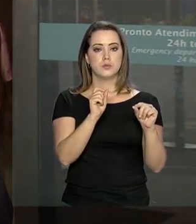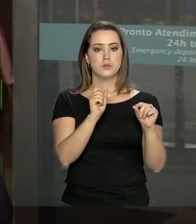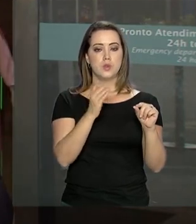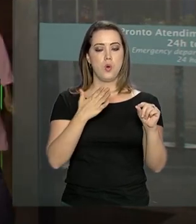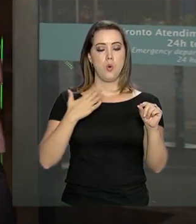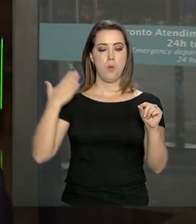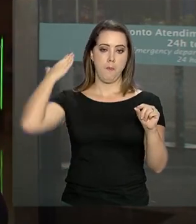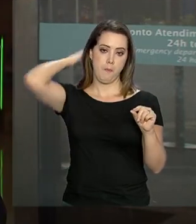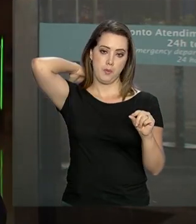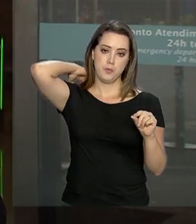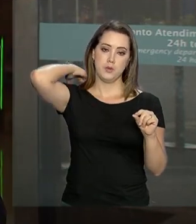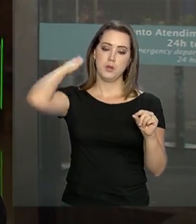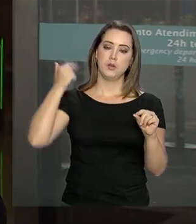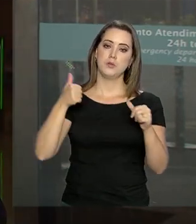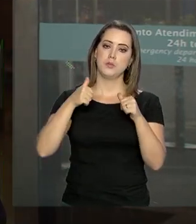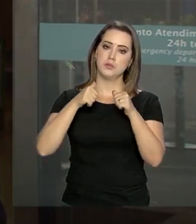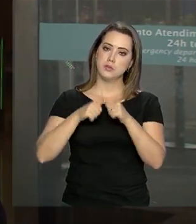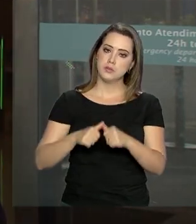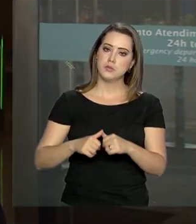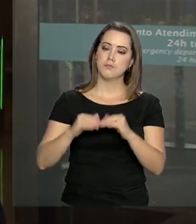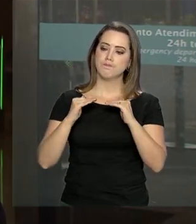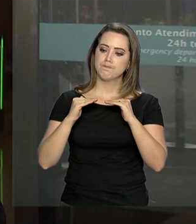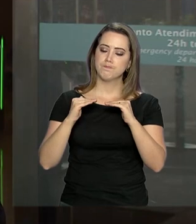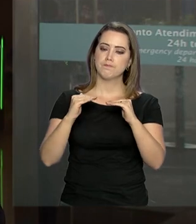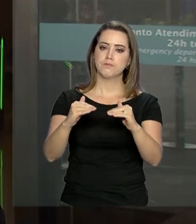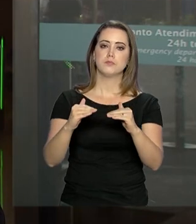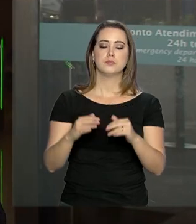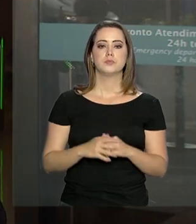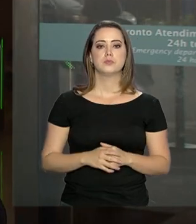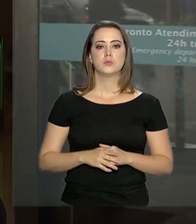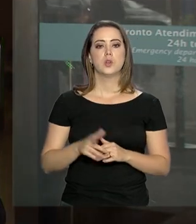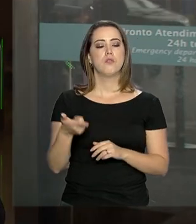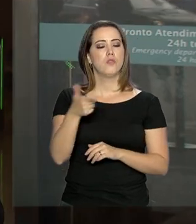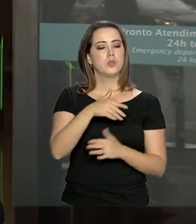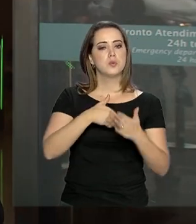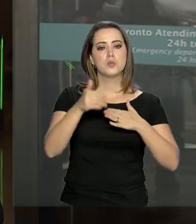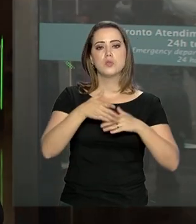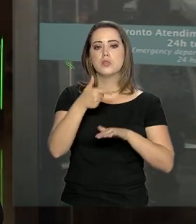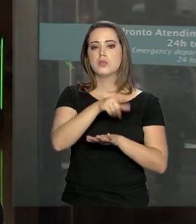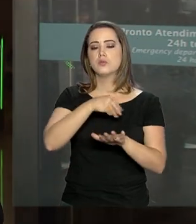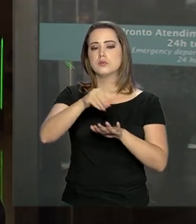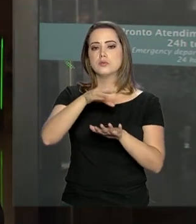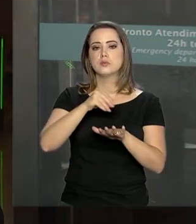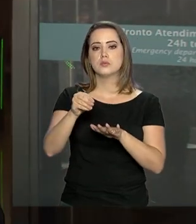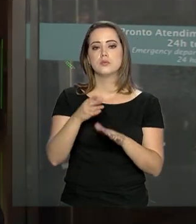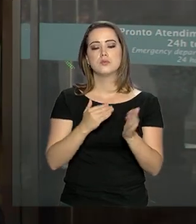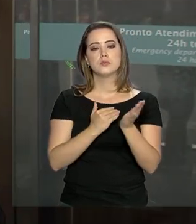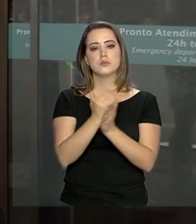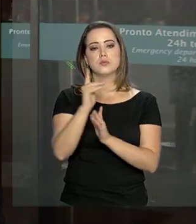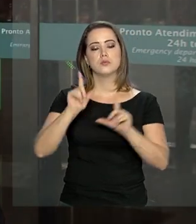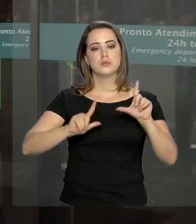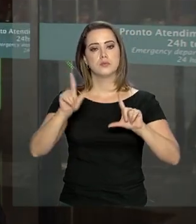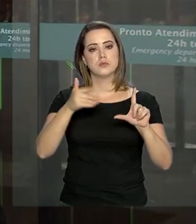quadro pulmonar encontra-se em resolução. Voltamos a qualquer momento com mais informações.